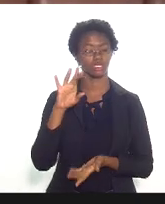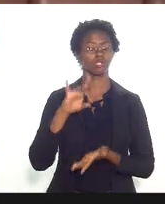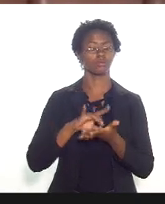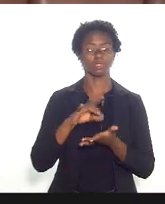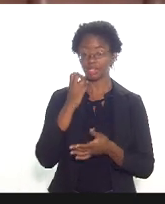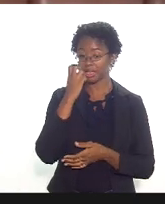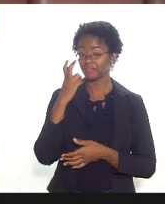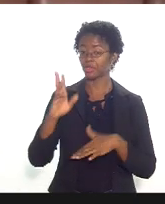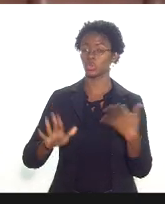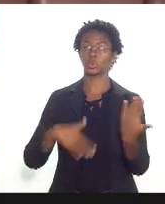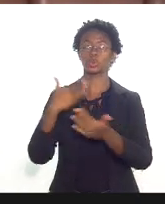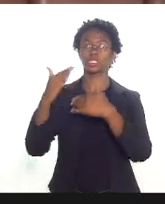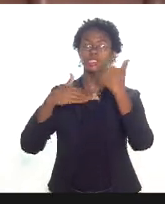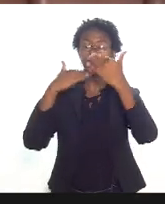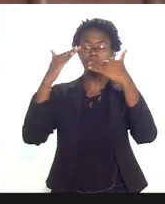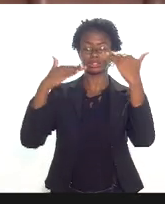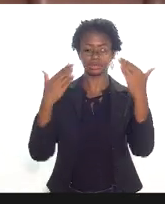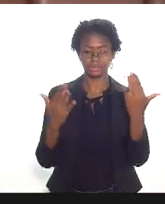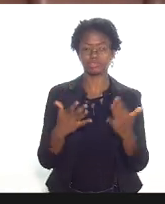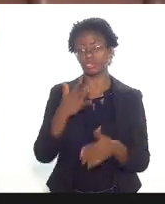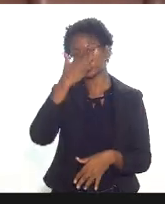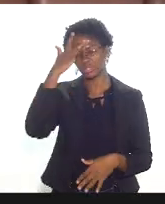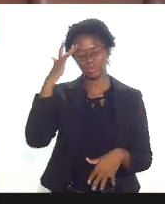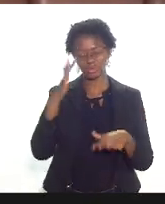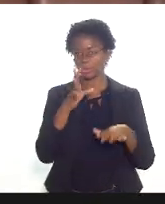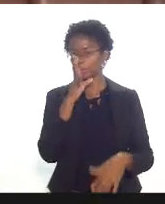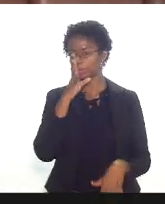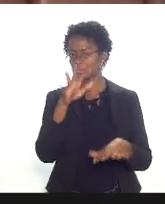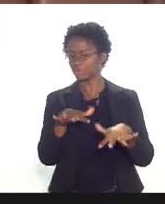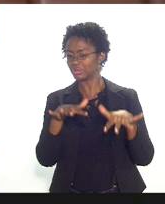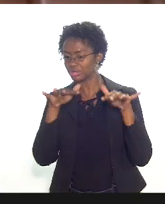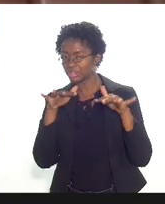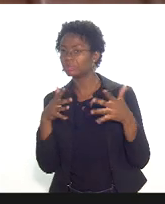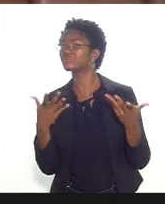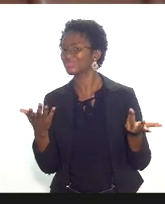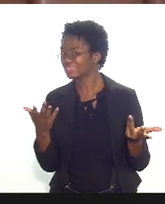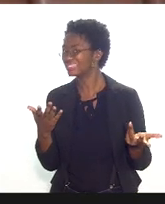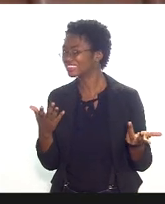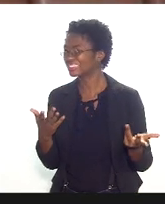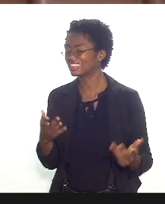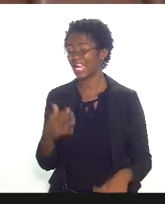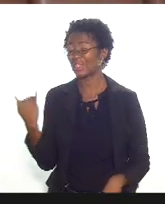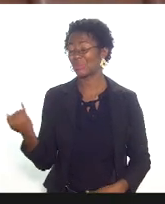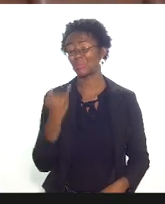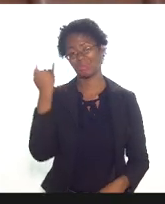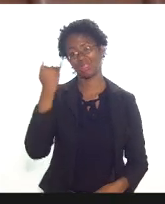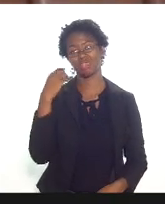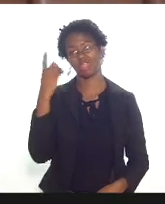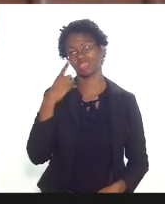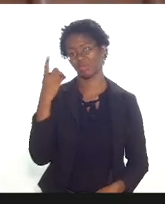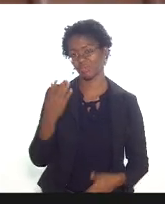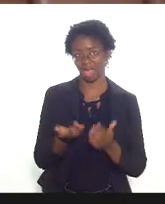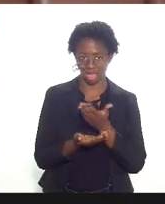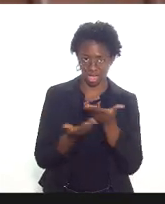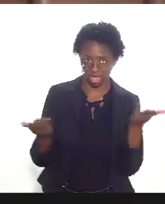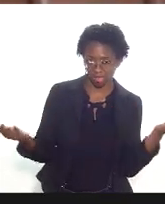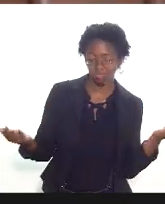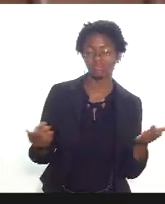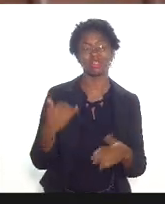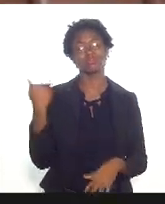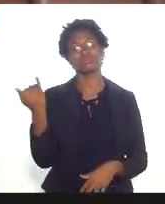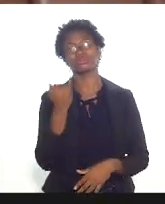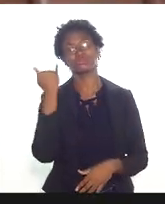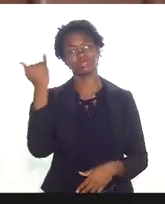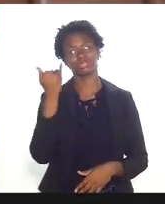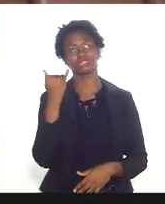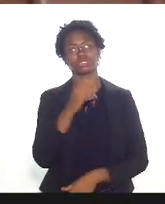o crescimento, né, da audiência, e isso é muito importante, deputado Dionísio, deputada Zeidan, né,